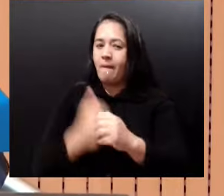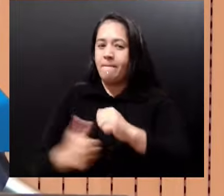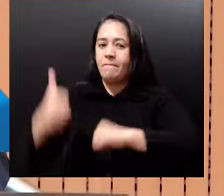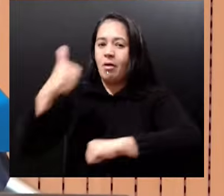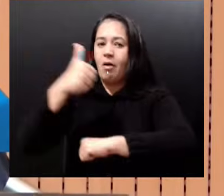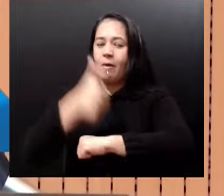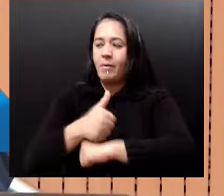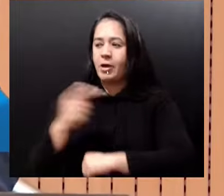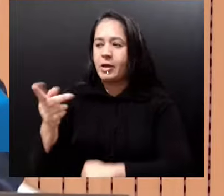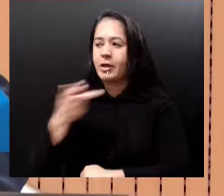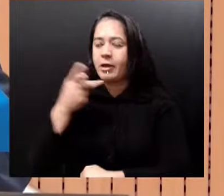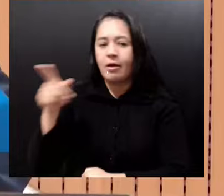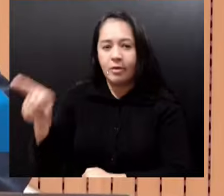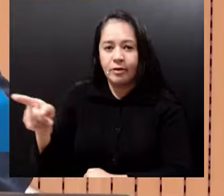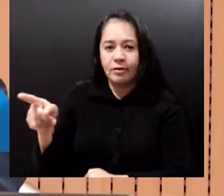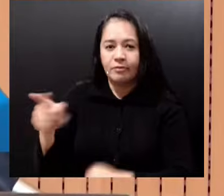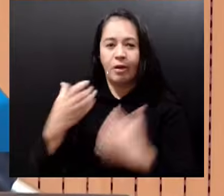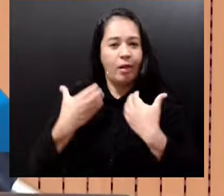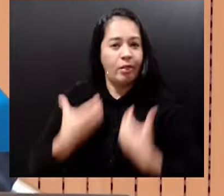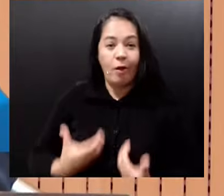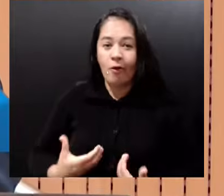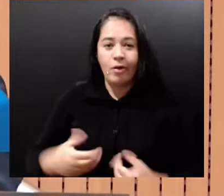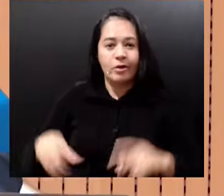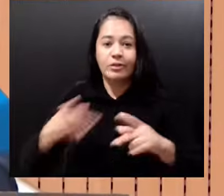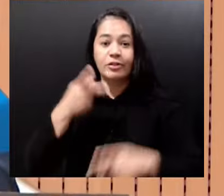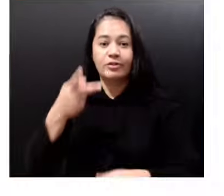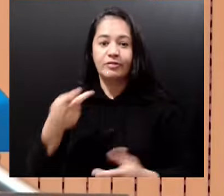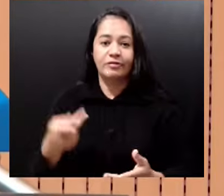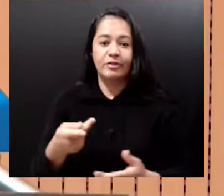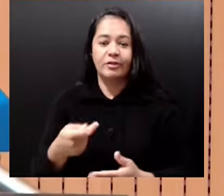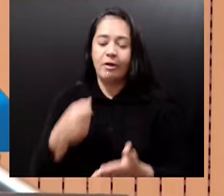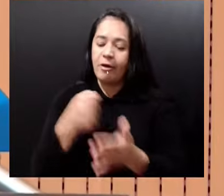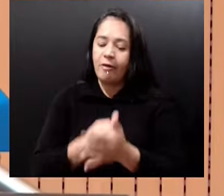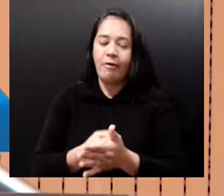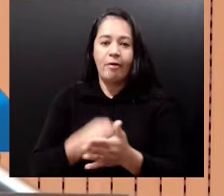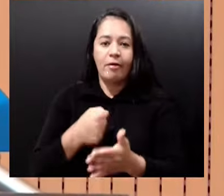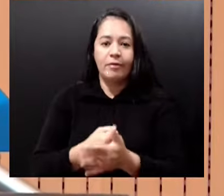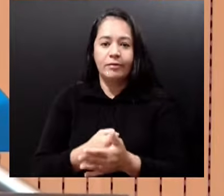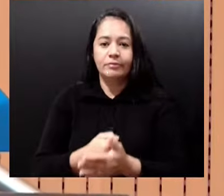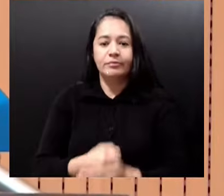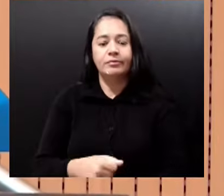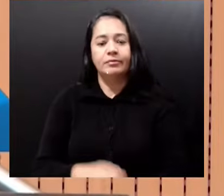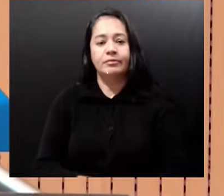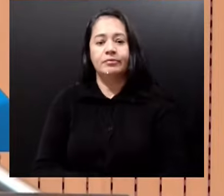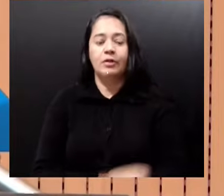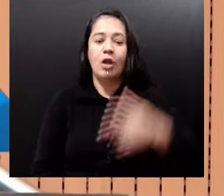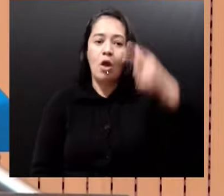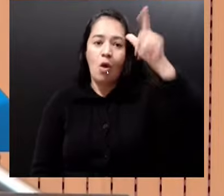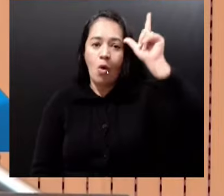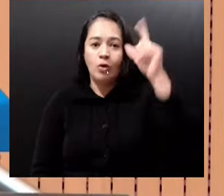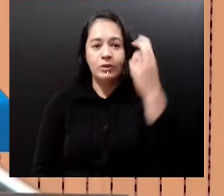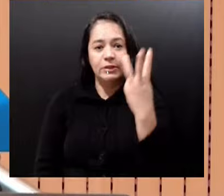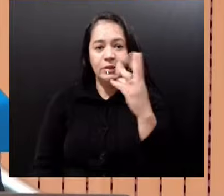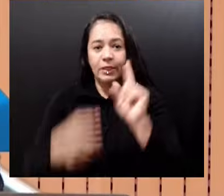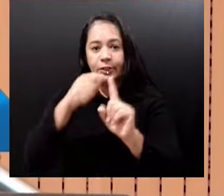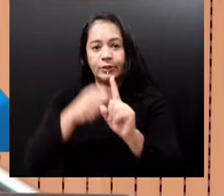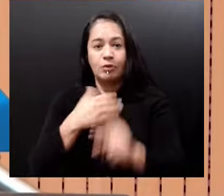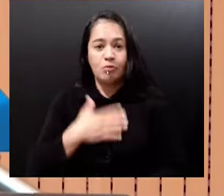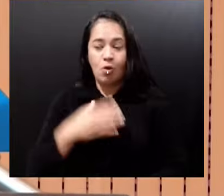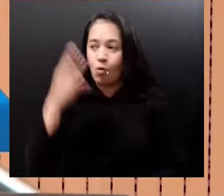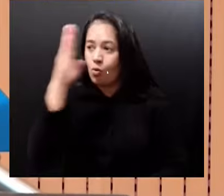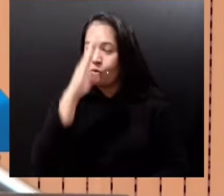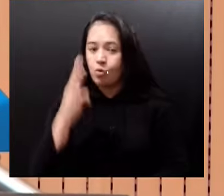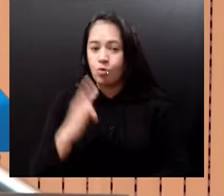não cansam de falar e de bater na imprensa. Ontem, dia 3 de agosto, o Brasil viveu mais